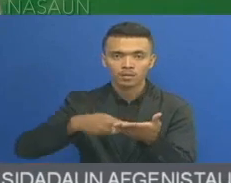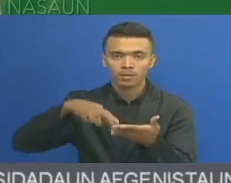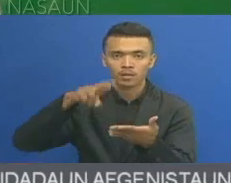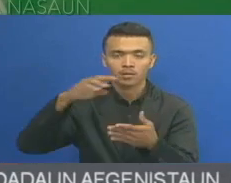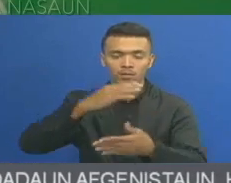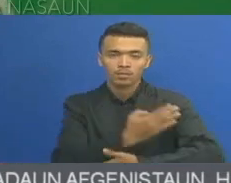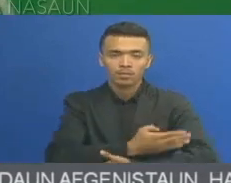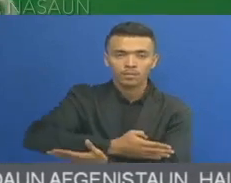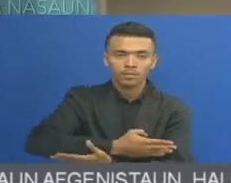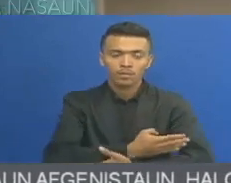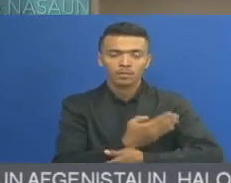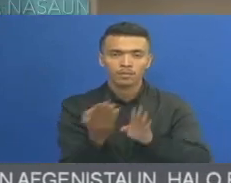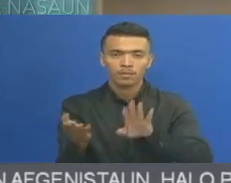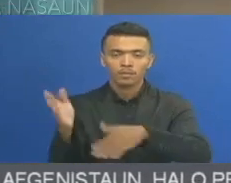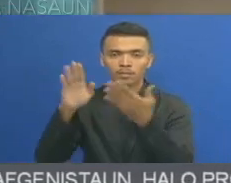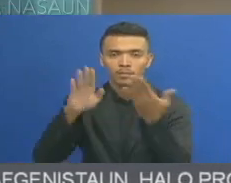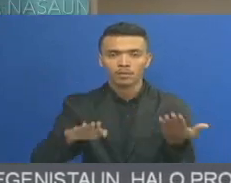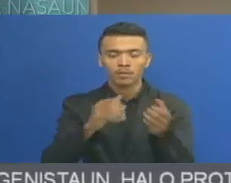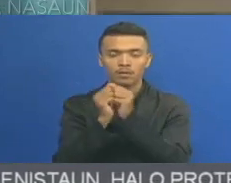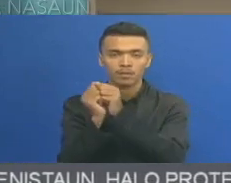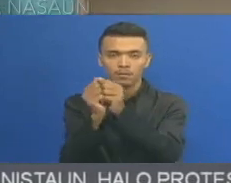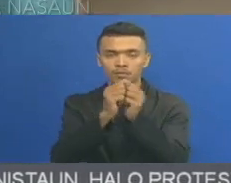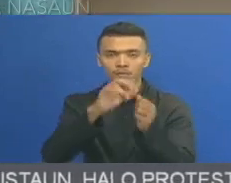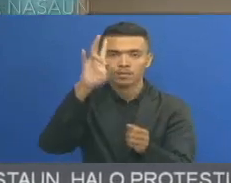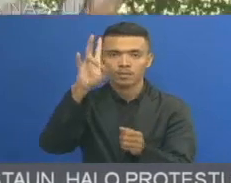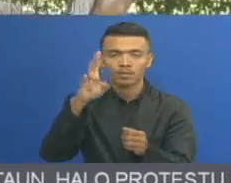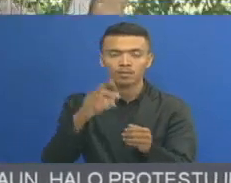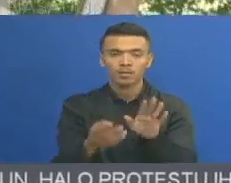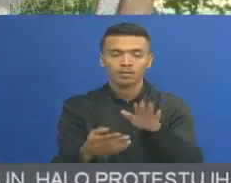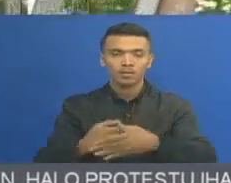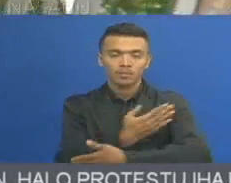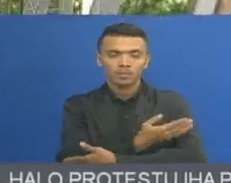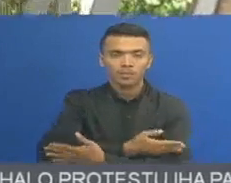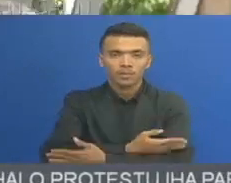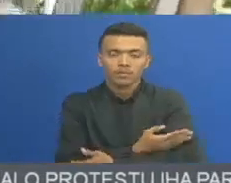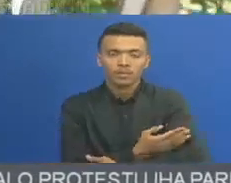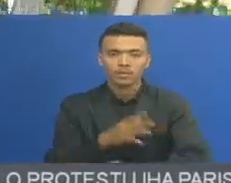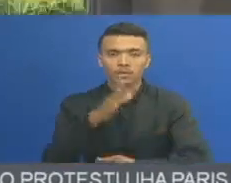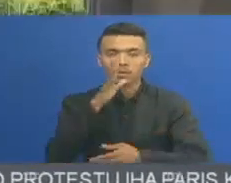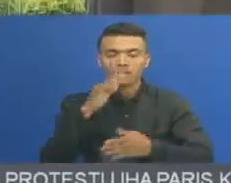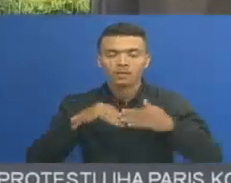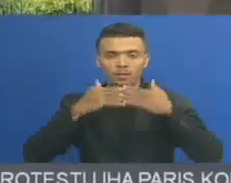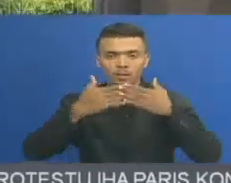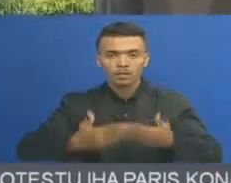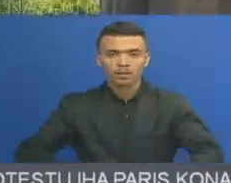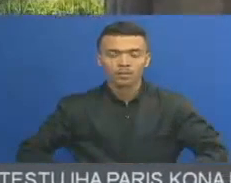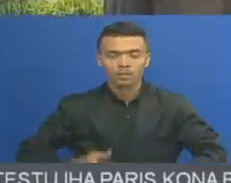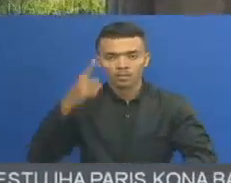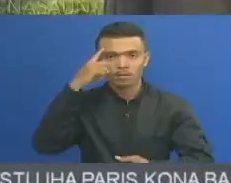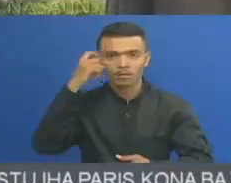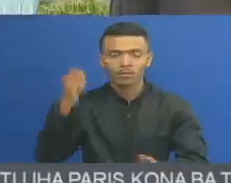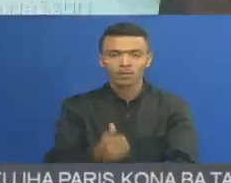bebê mate a muto que nem rito. O se total caso né, maioria bebê mate e inan nia cabun laran, tamba consulta tarde